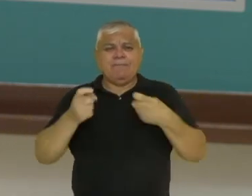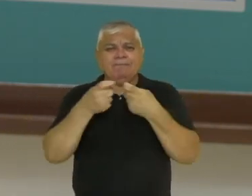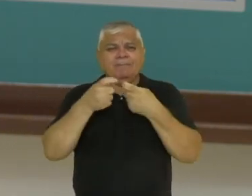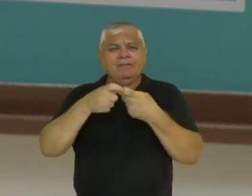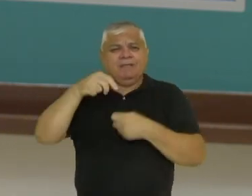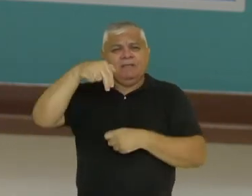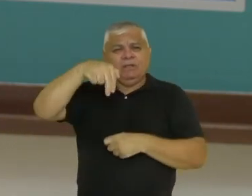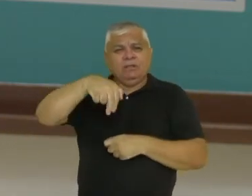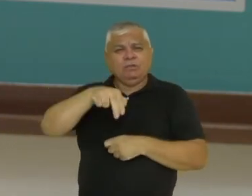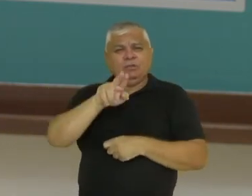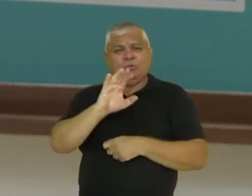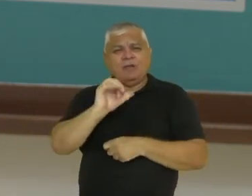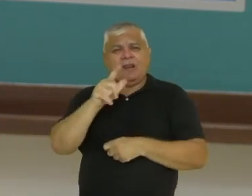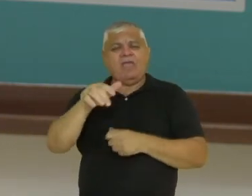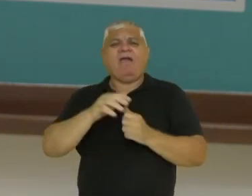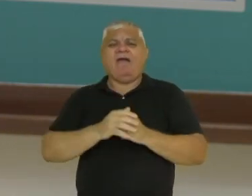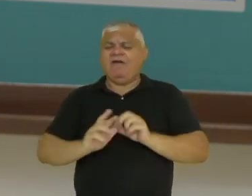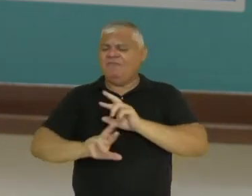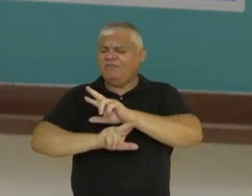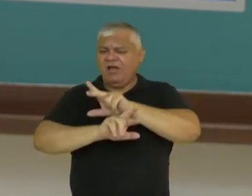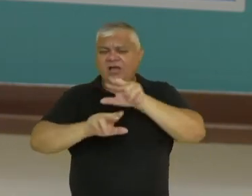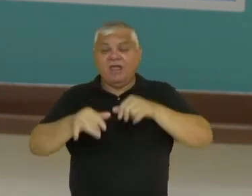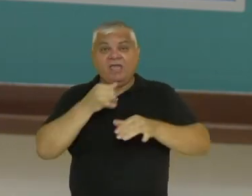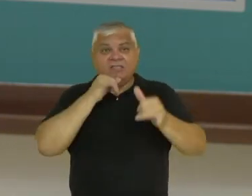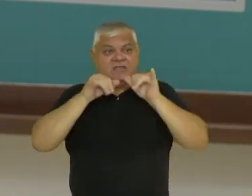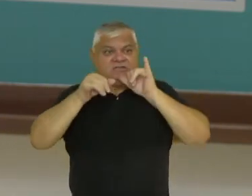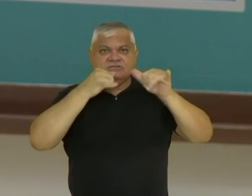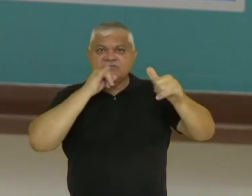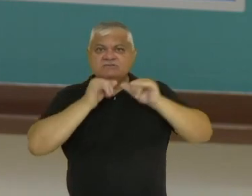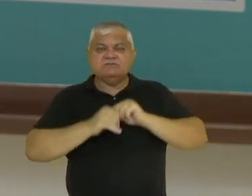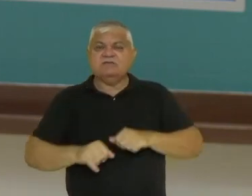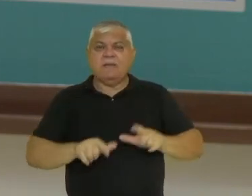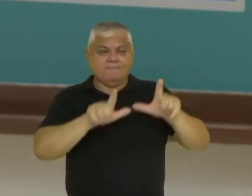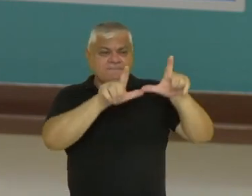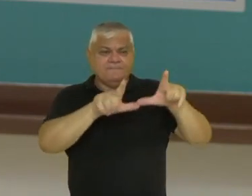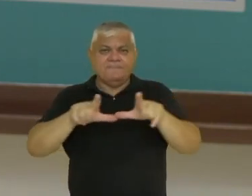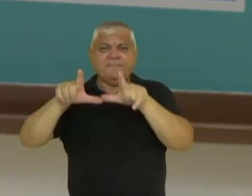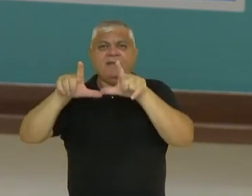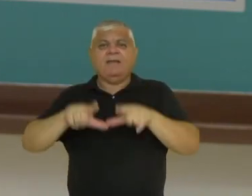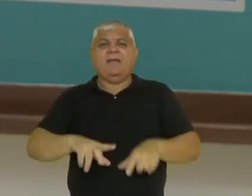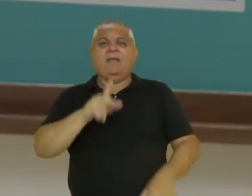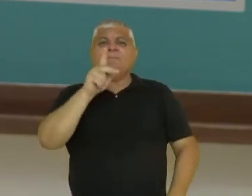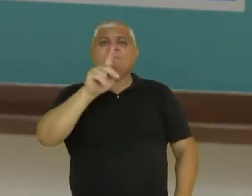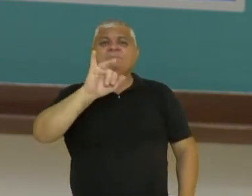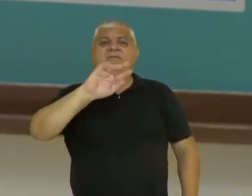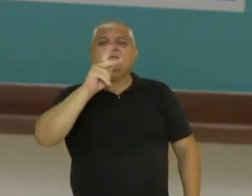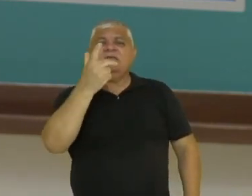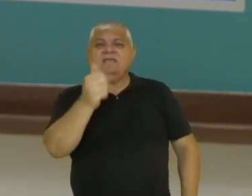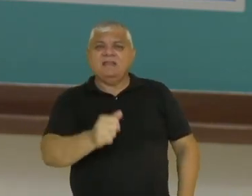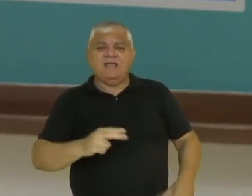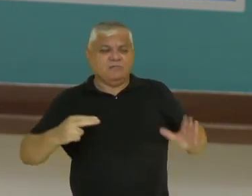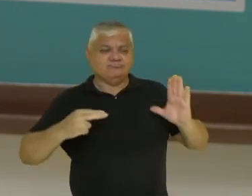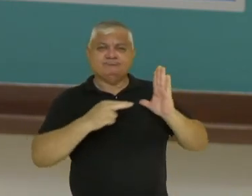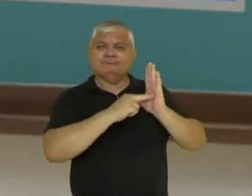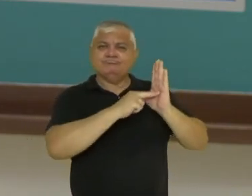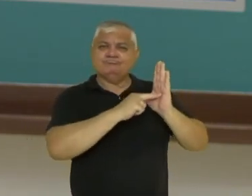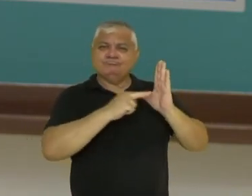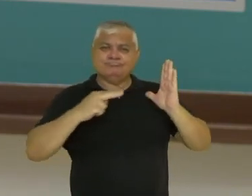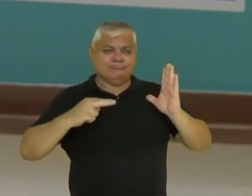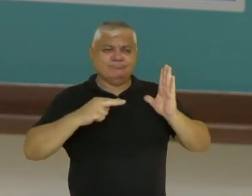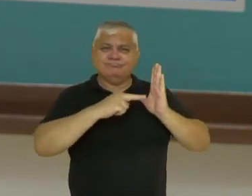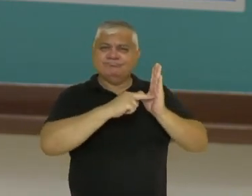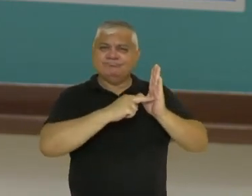células fotovoltaicas, a produção de energia, numa pilha, por exemplo, que você pode carregar essa energia para lá e para cá e ligar